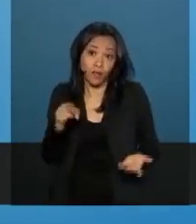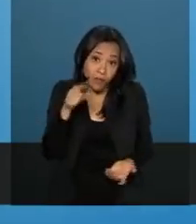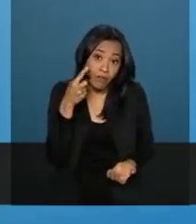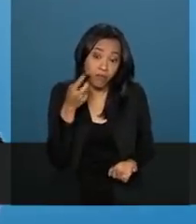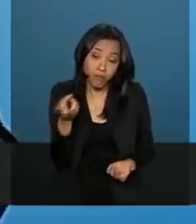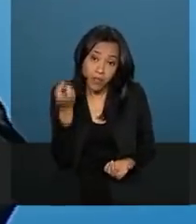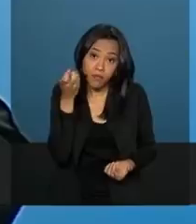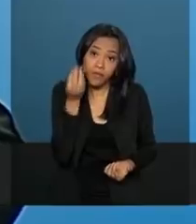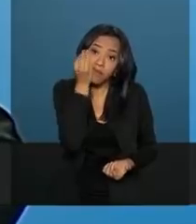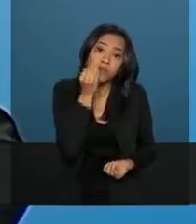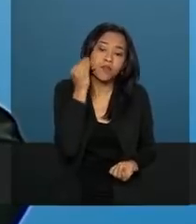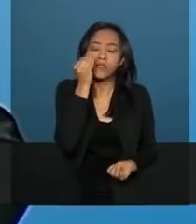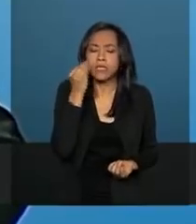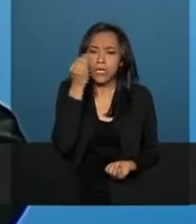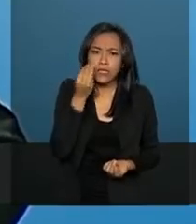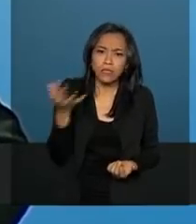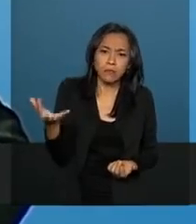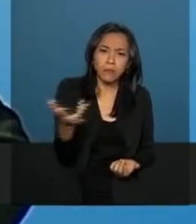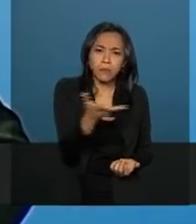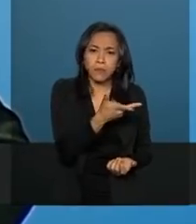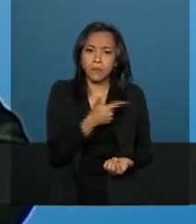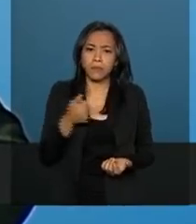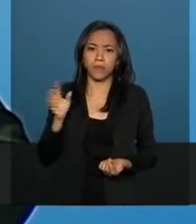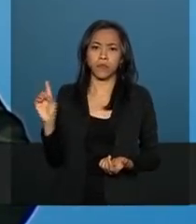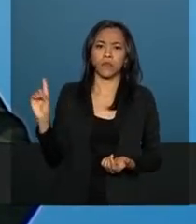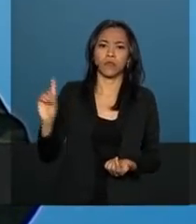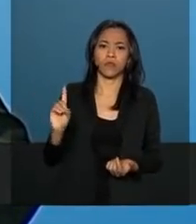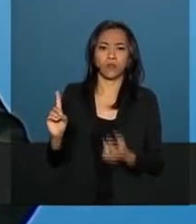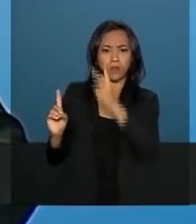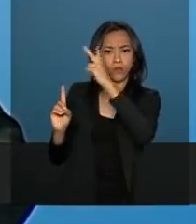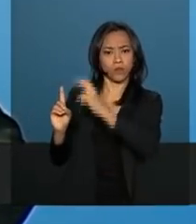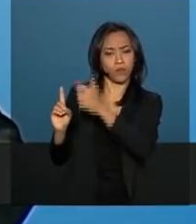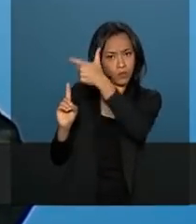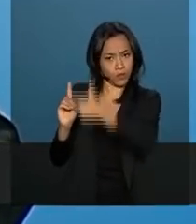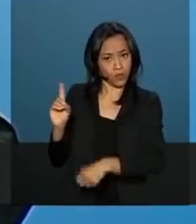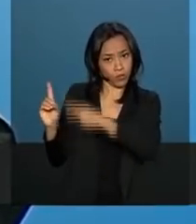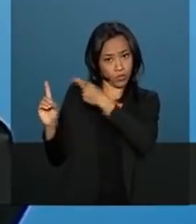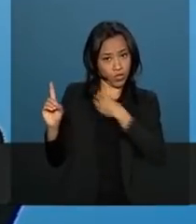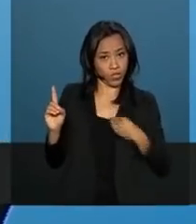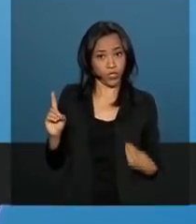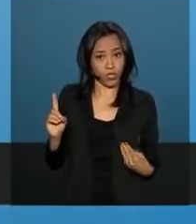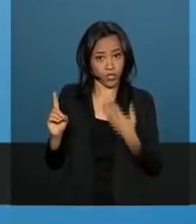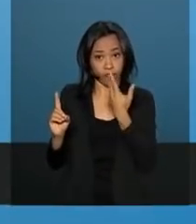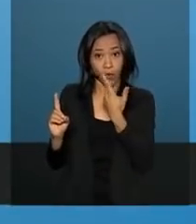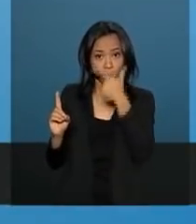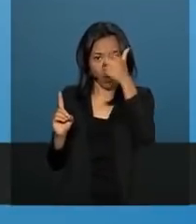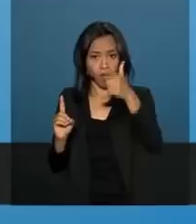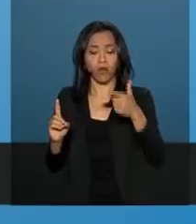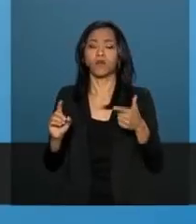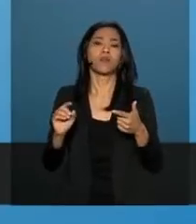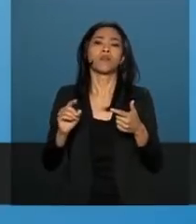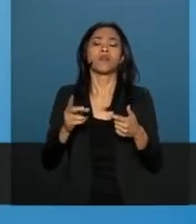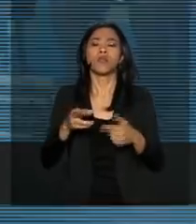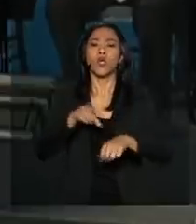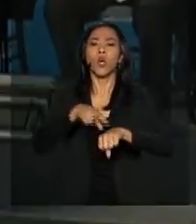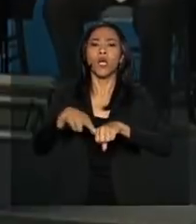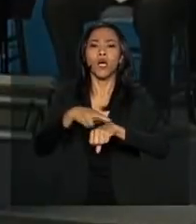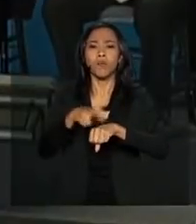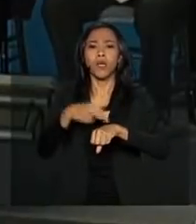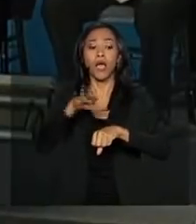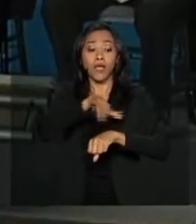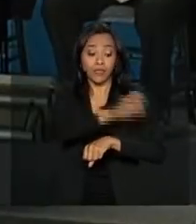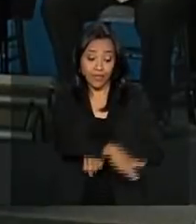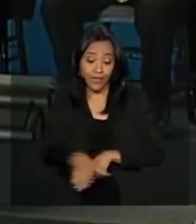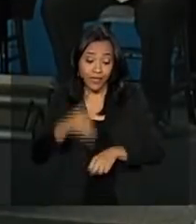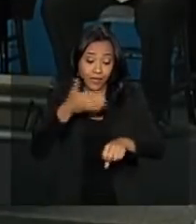experiência extraordinária que teve o Kassab lá em Roraima, quando as crianças, ao acessarem a banda